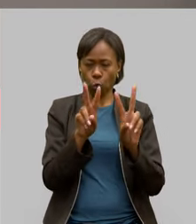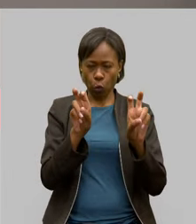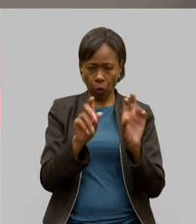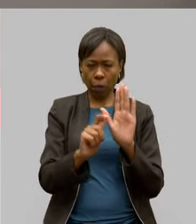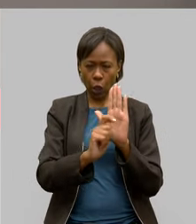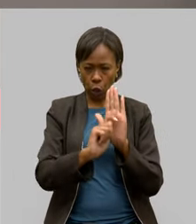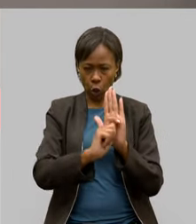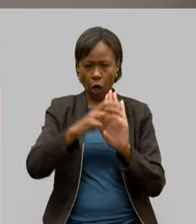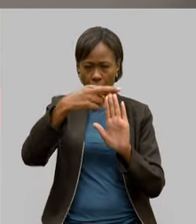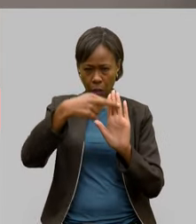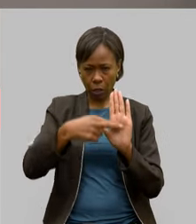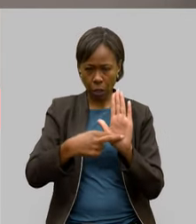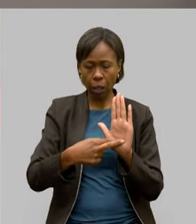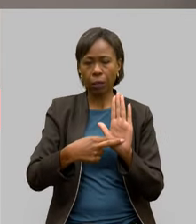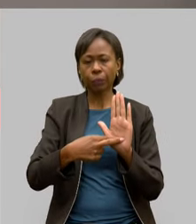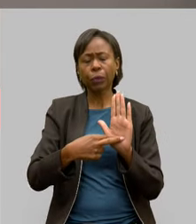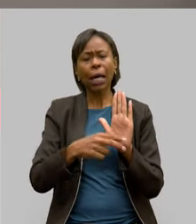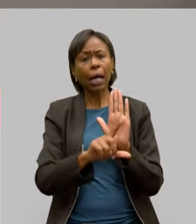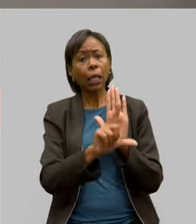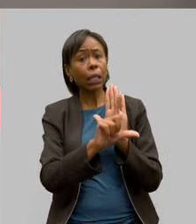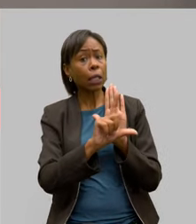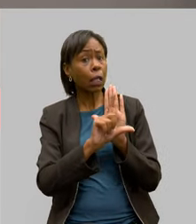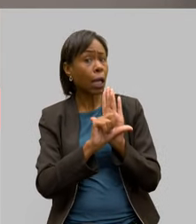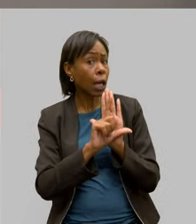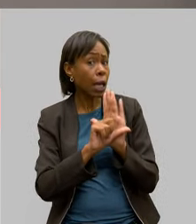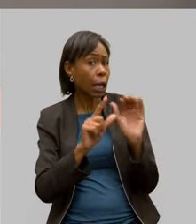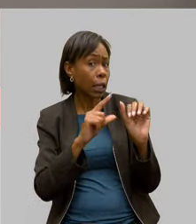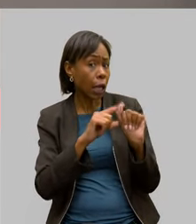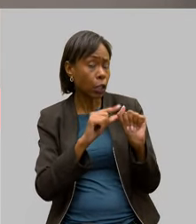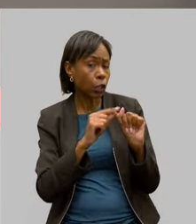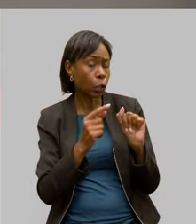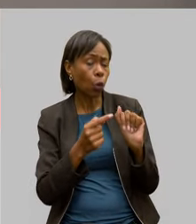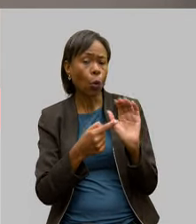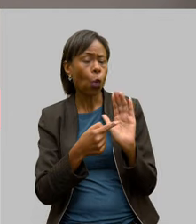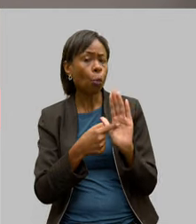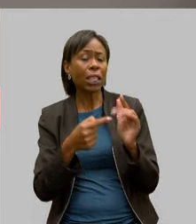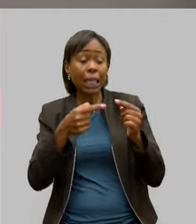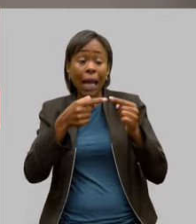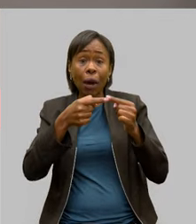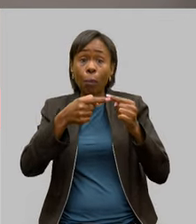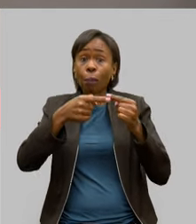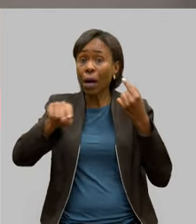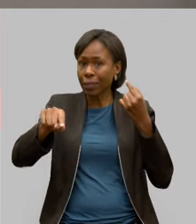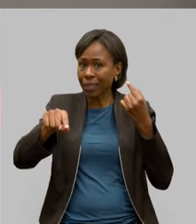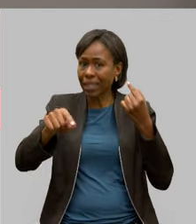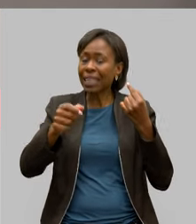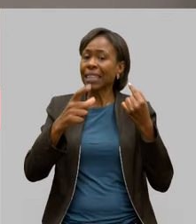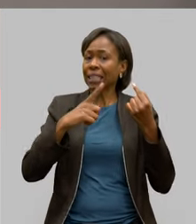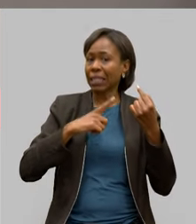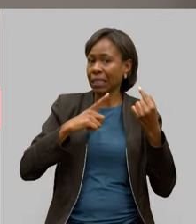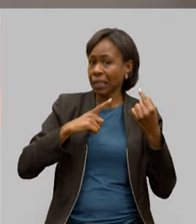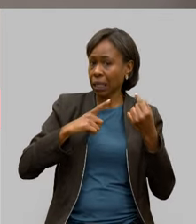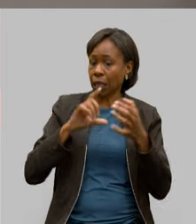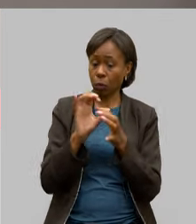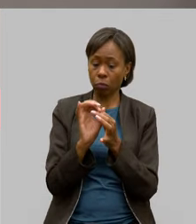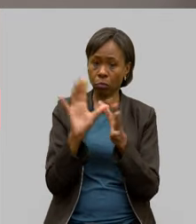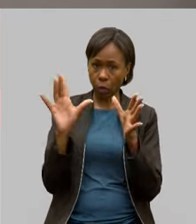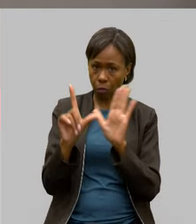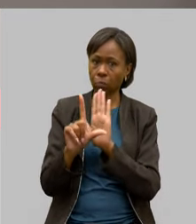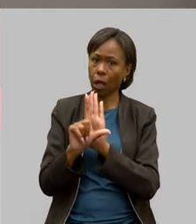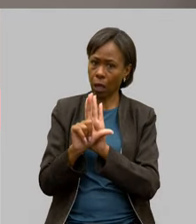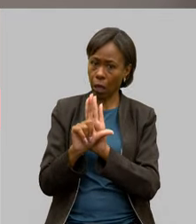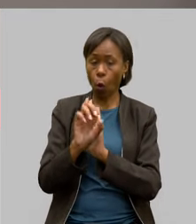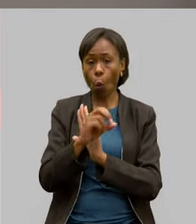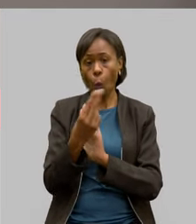ela faz uma ressalva exatamente a quando nós temos autorização Legal ou alguma